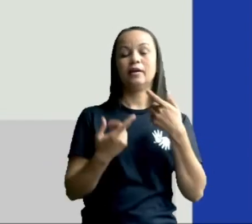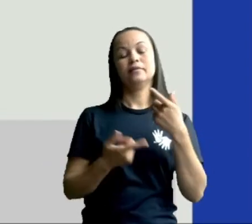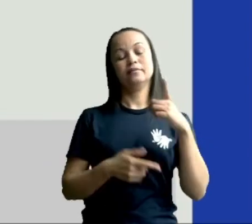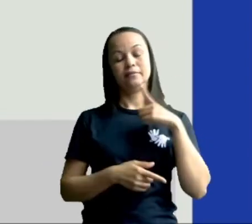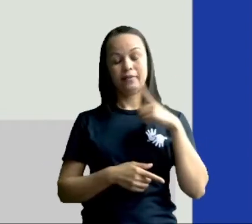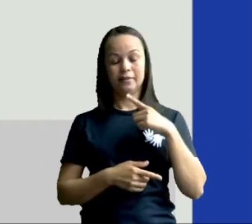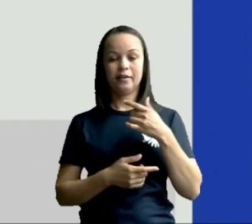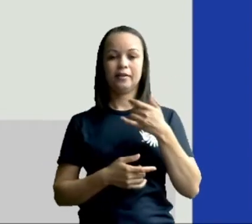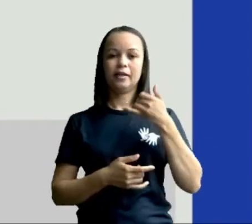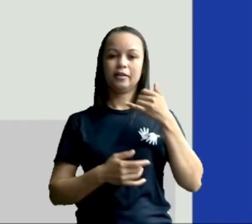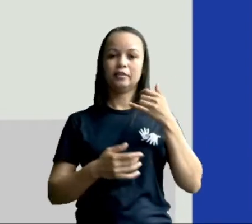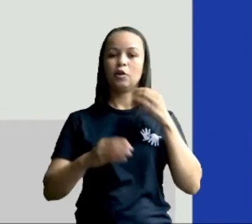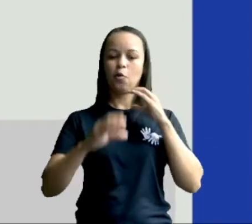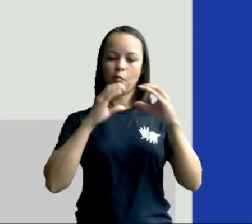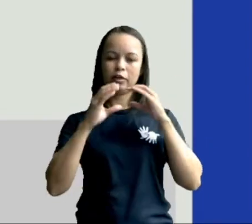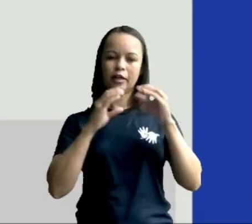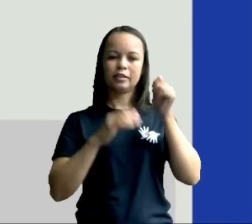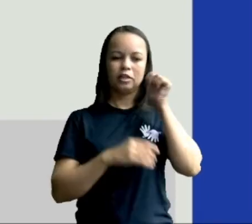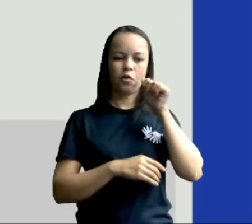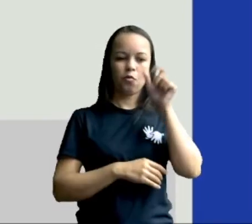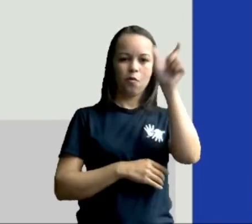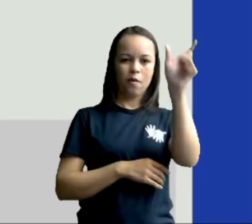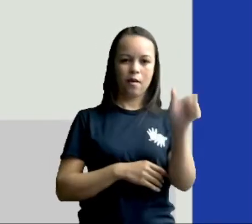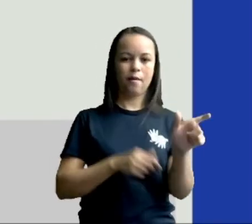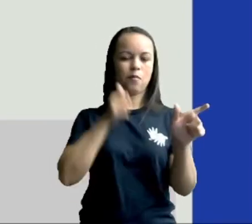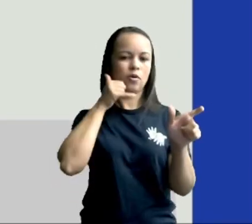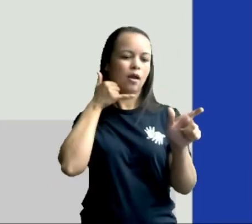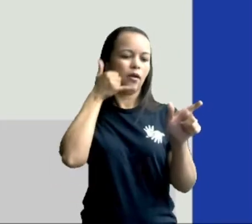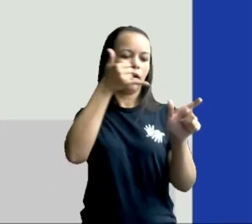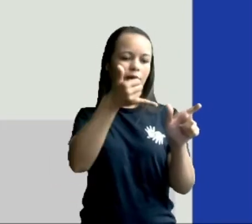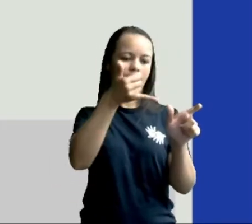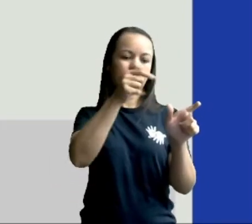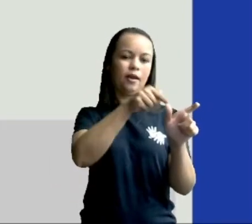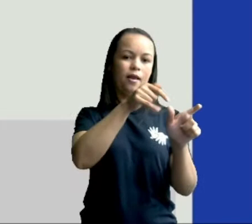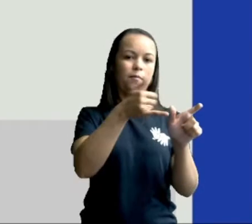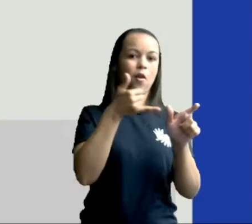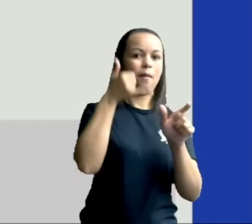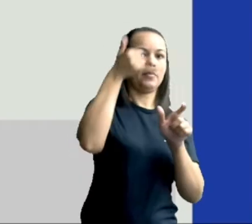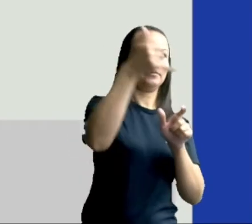comunicar com a telefonista e ela repassava a ligação. Era todo um processo.